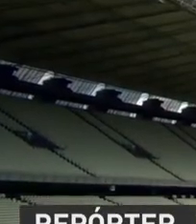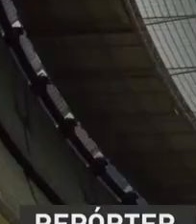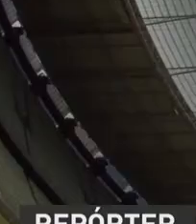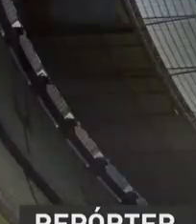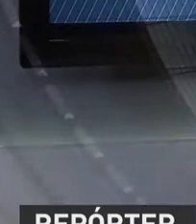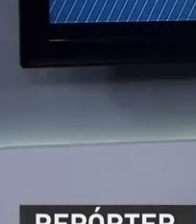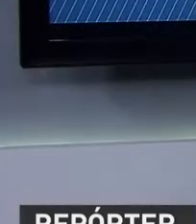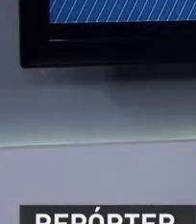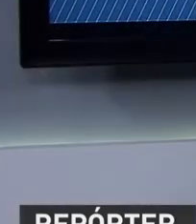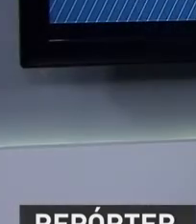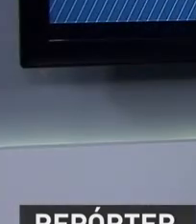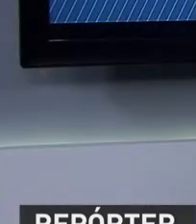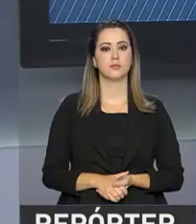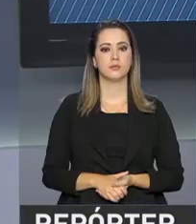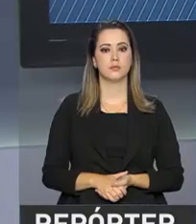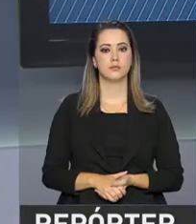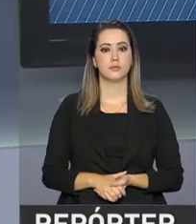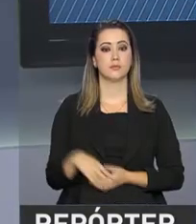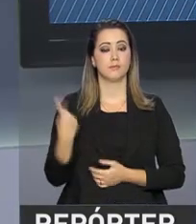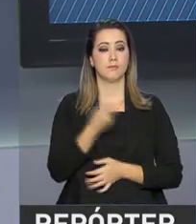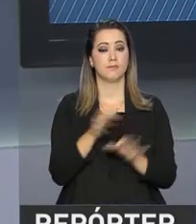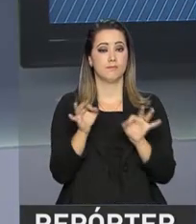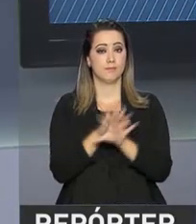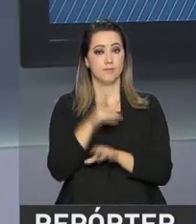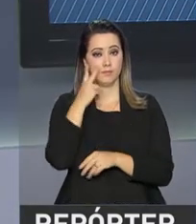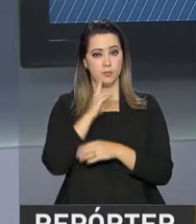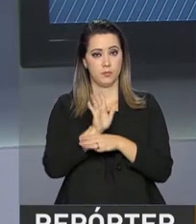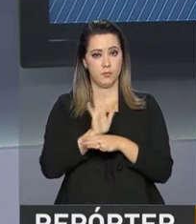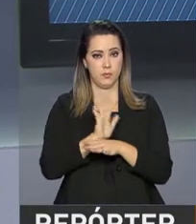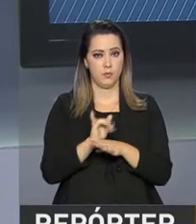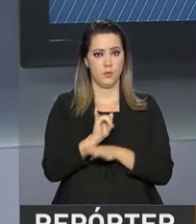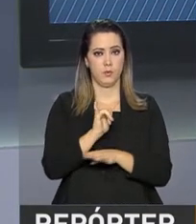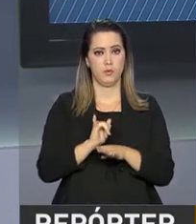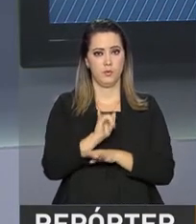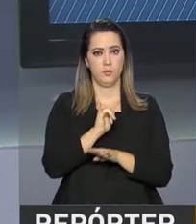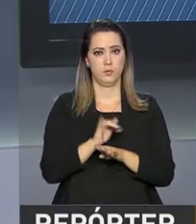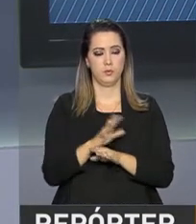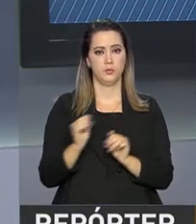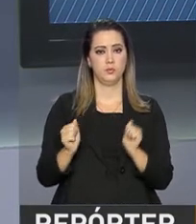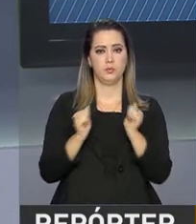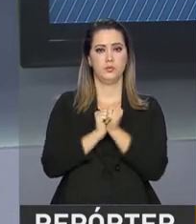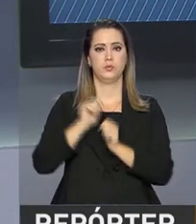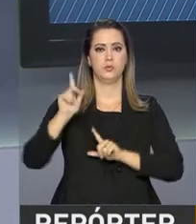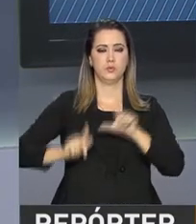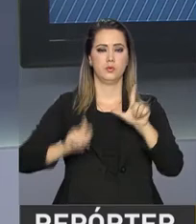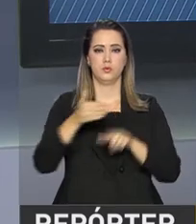versos. Nós ficamos por aqui. Você pode rever as reportagens no YouTube.